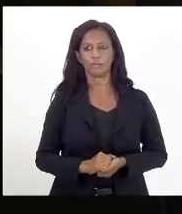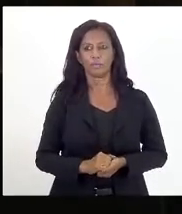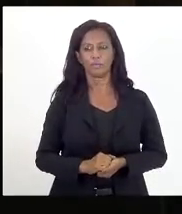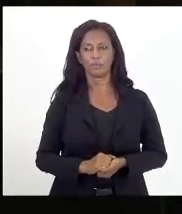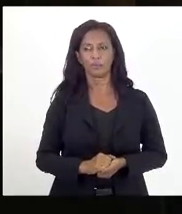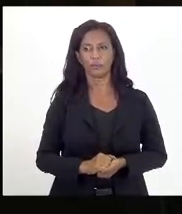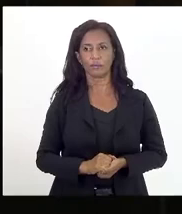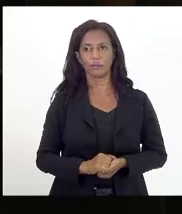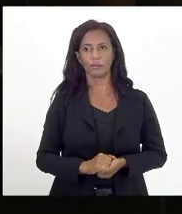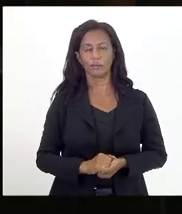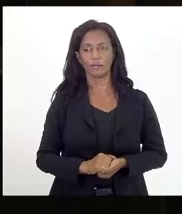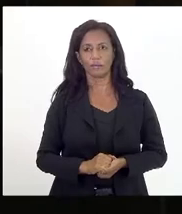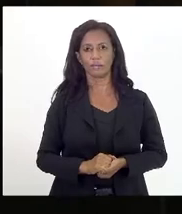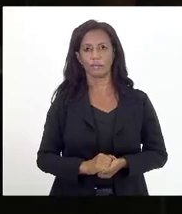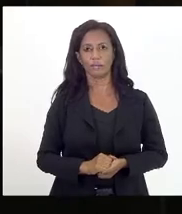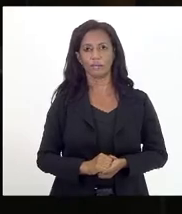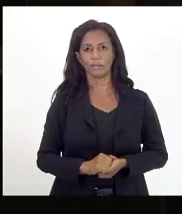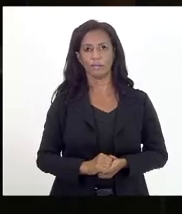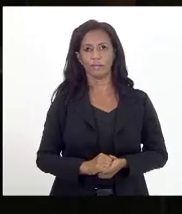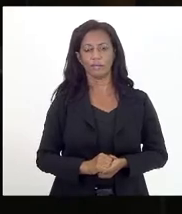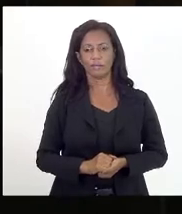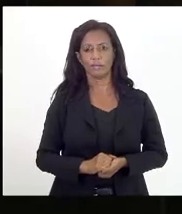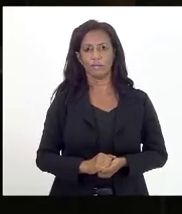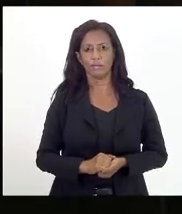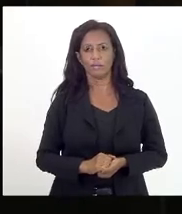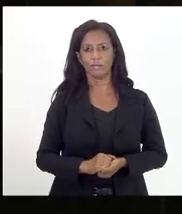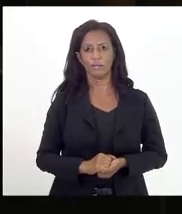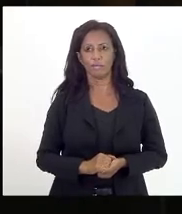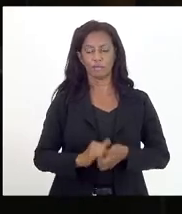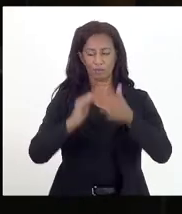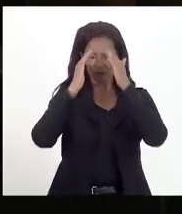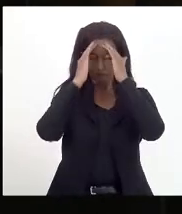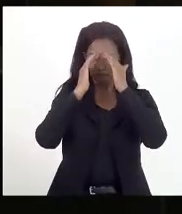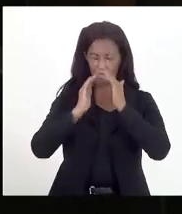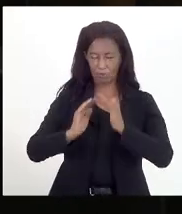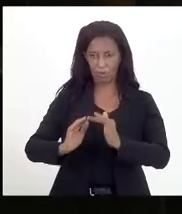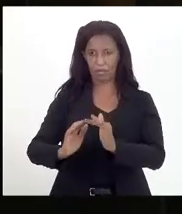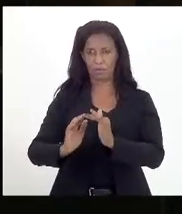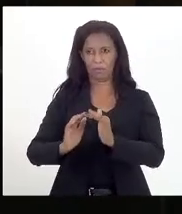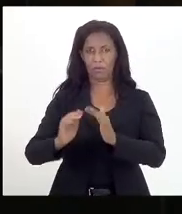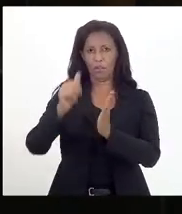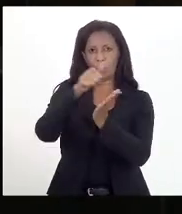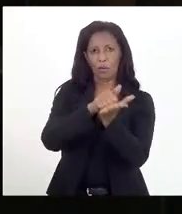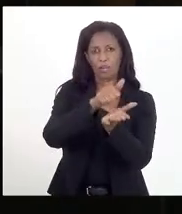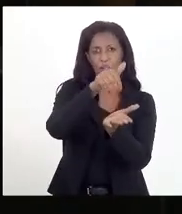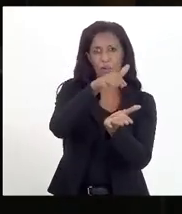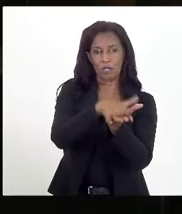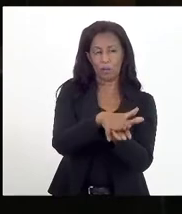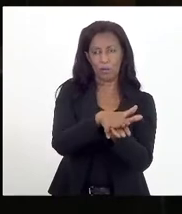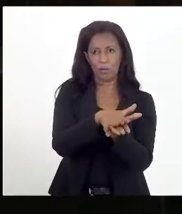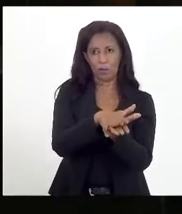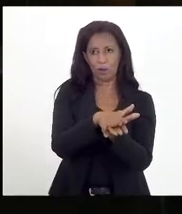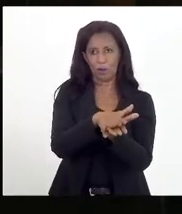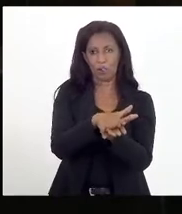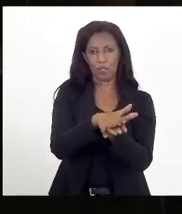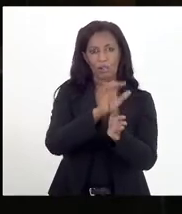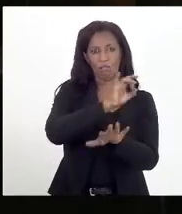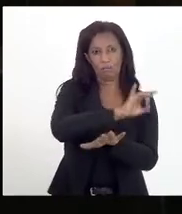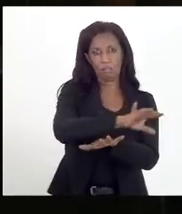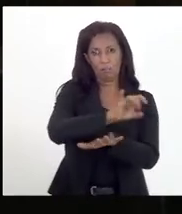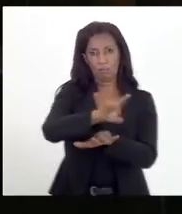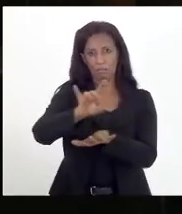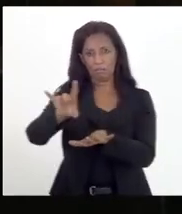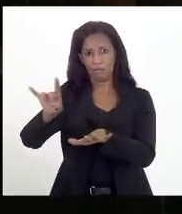atenção a temerosa da dimensão das inevitáveis consequências que essas